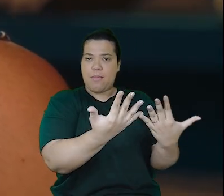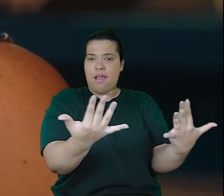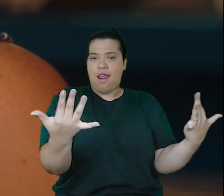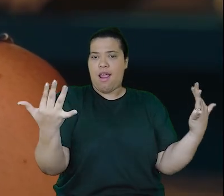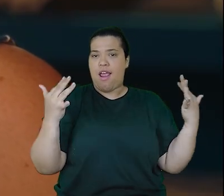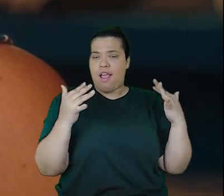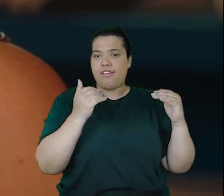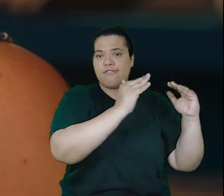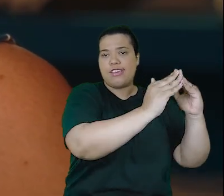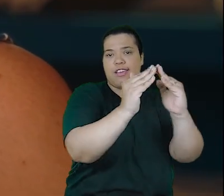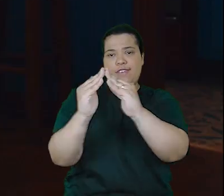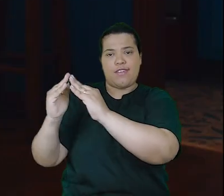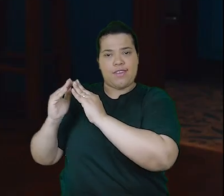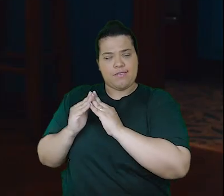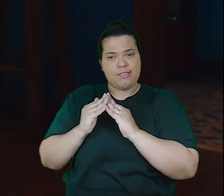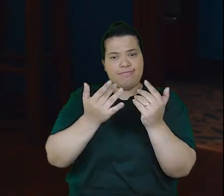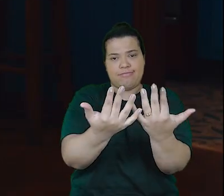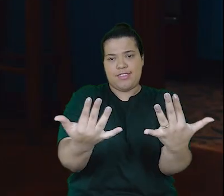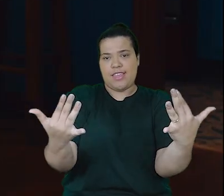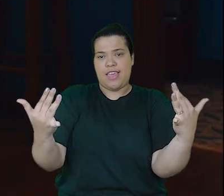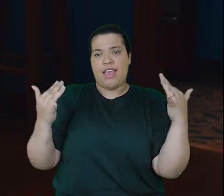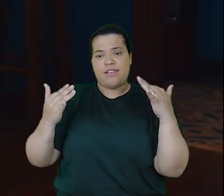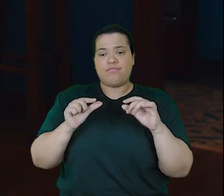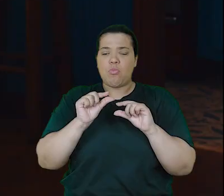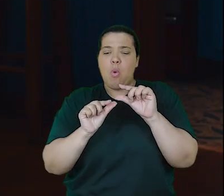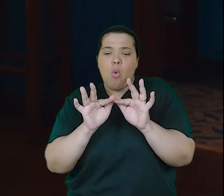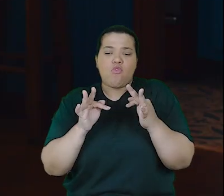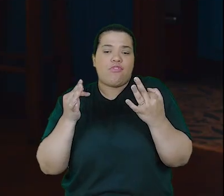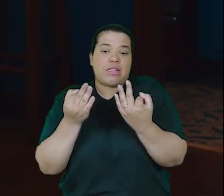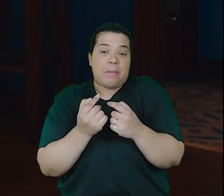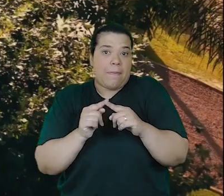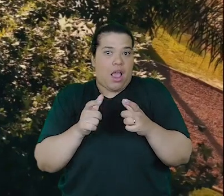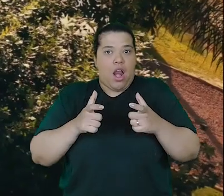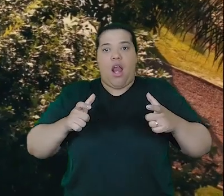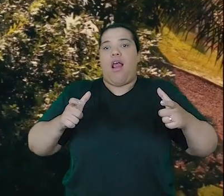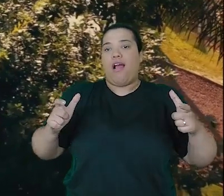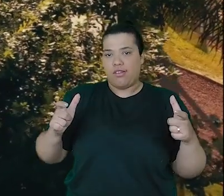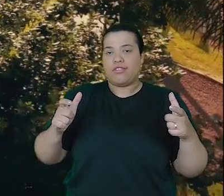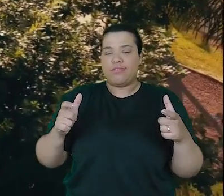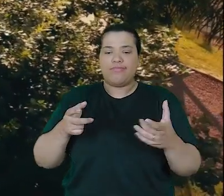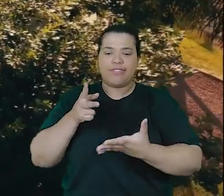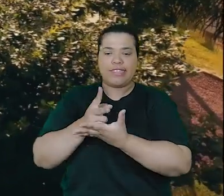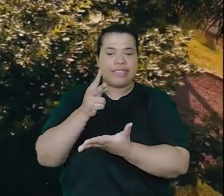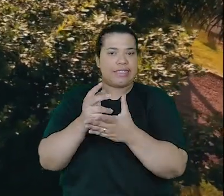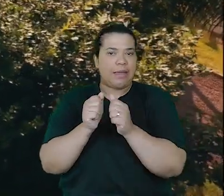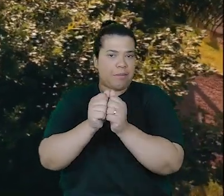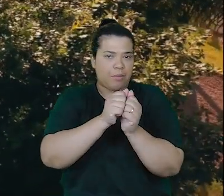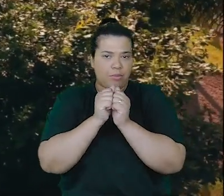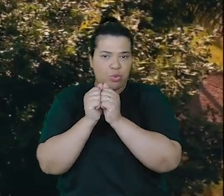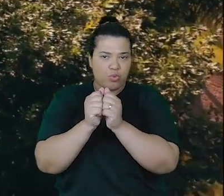rodeava, que eram os vizinhos, sem poucas famílias, mas famílias grandes e sempre